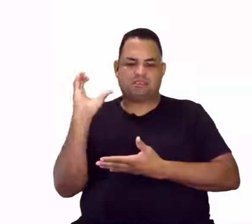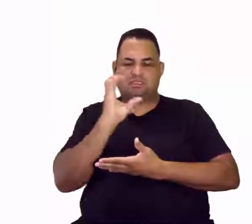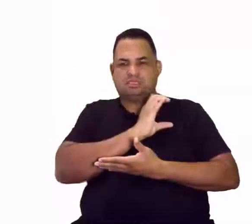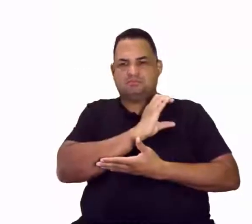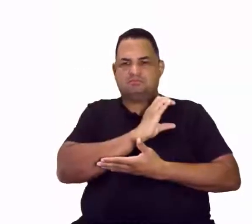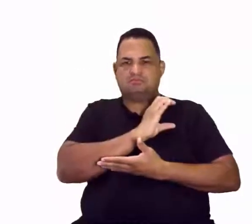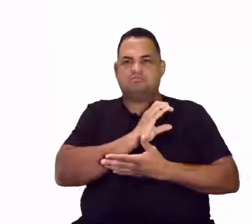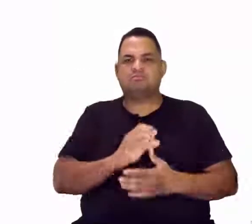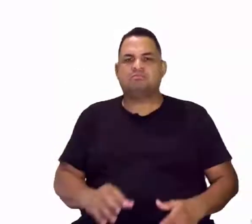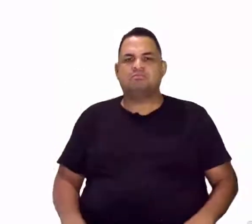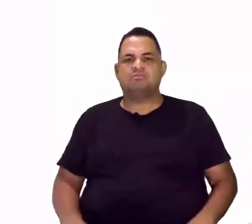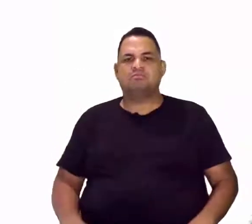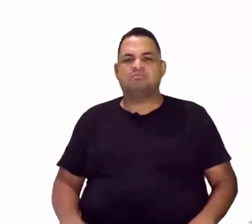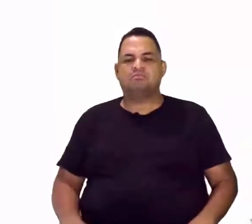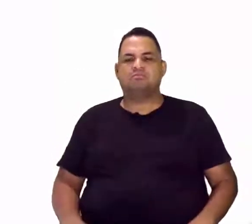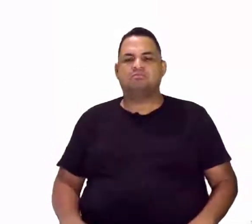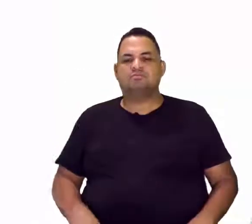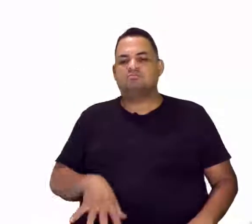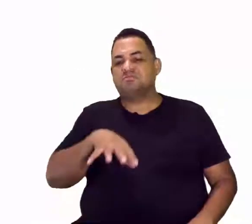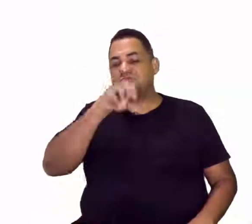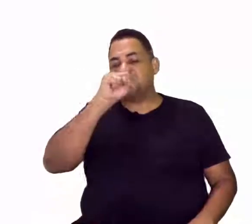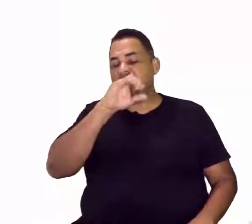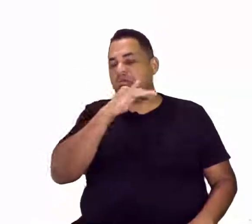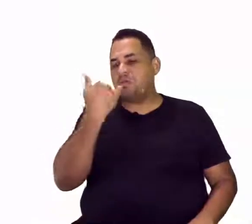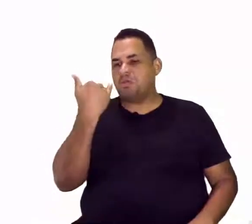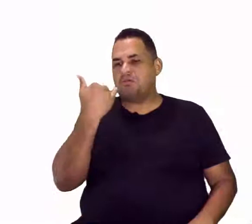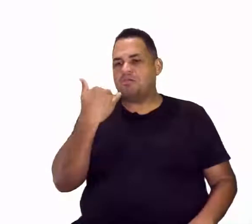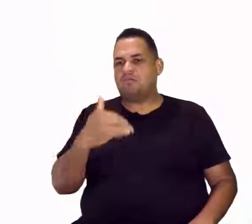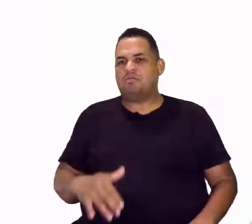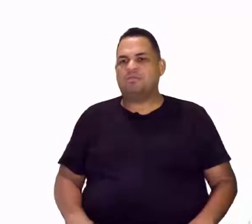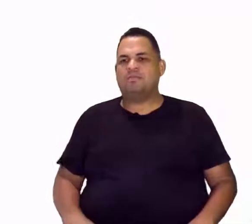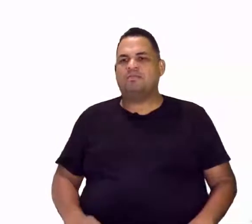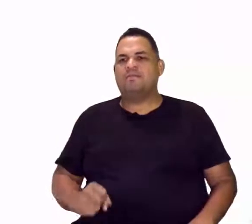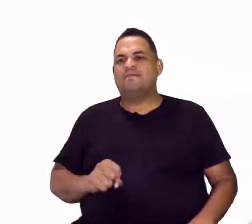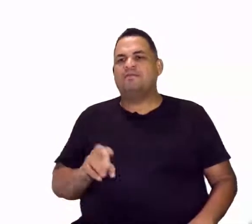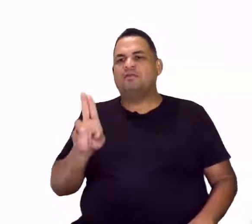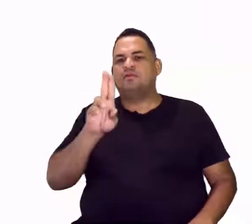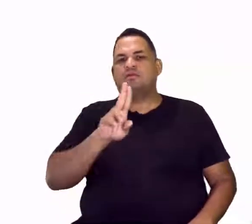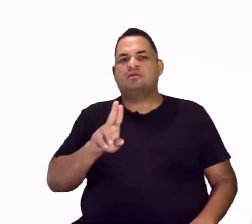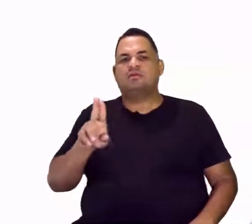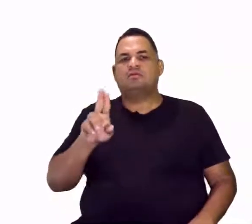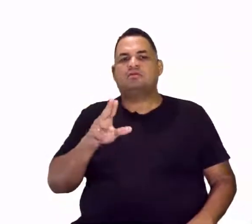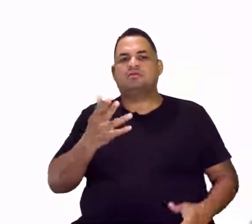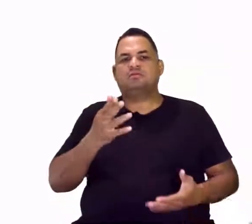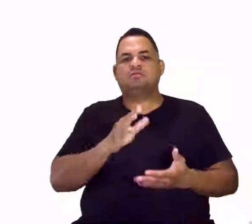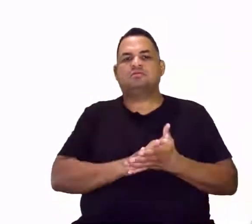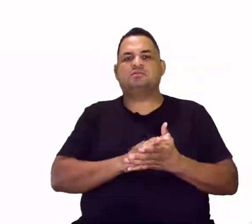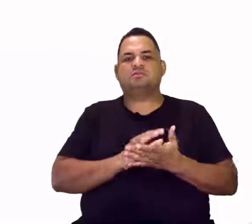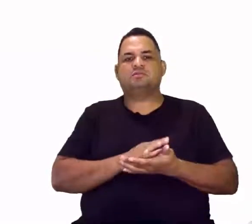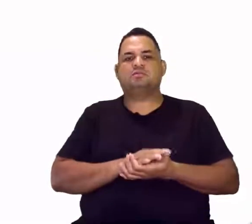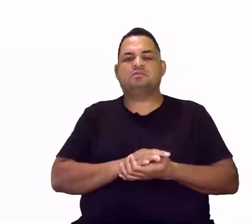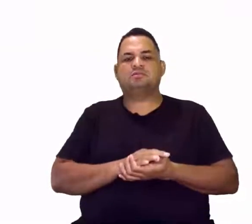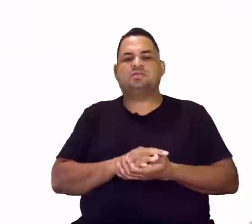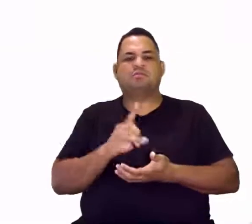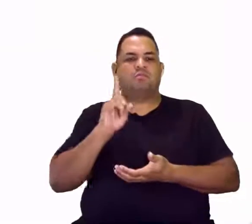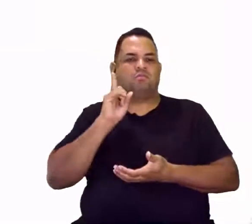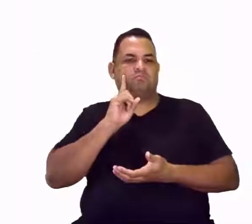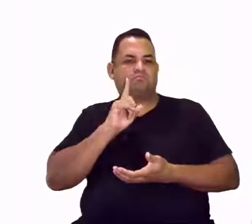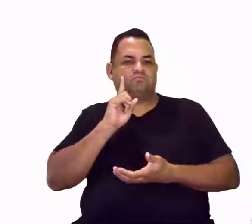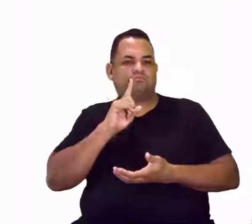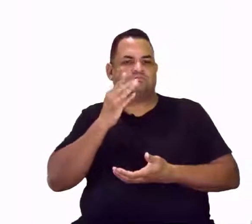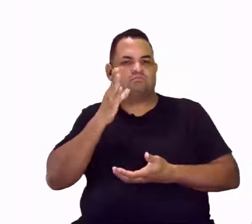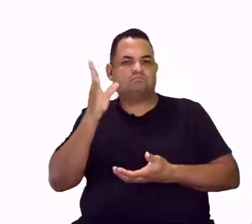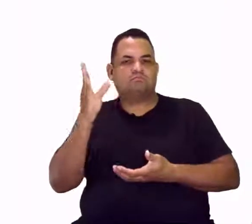letal, mortal. Você inalou isso, você morre. É o gás usado nos estados americanos